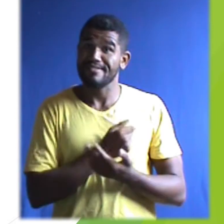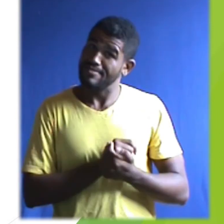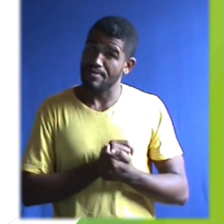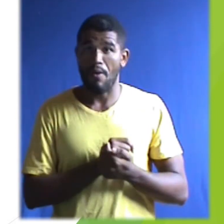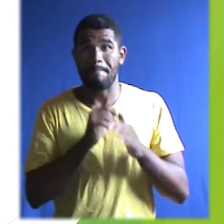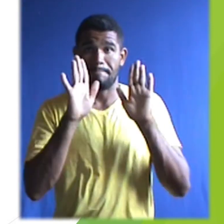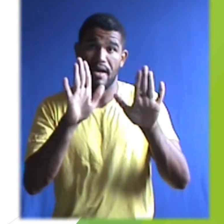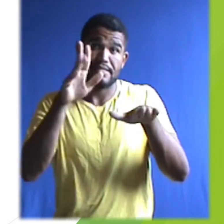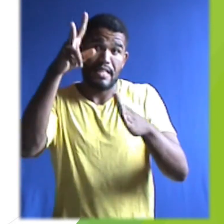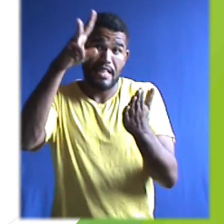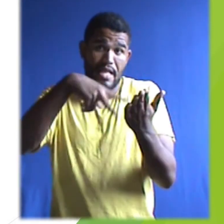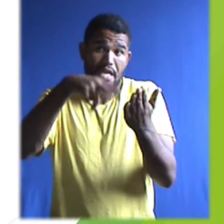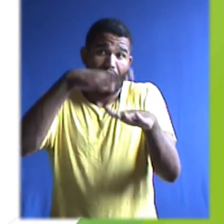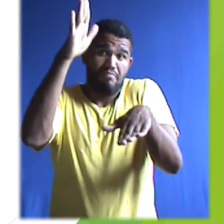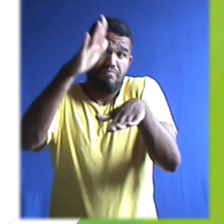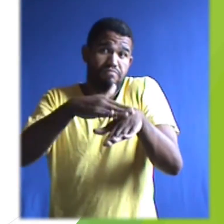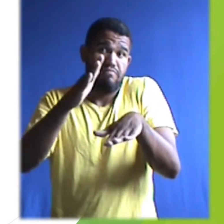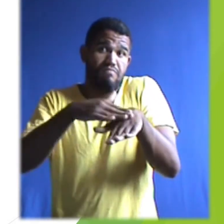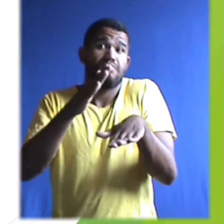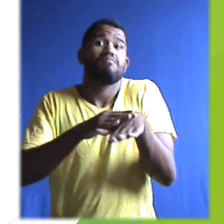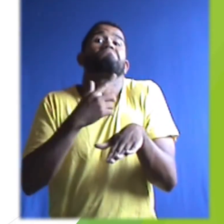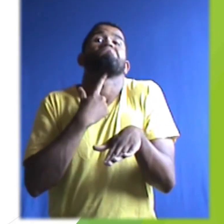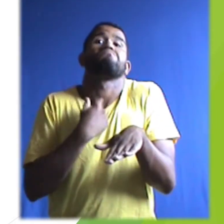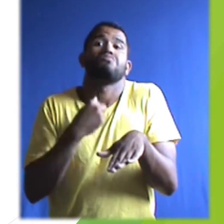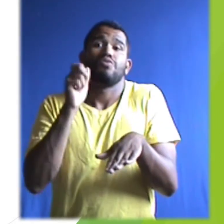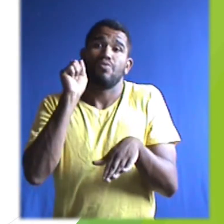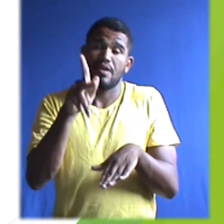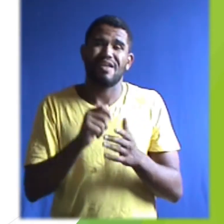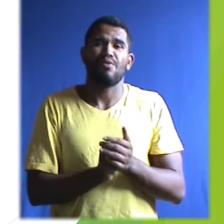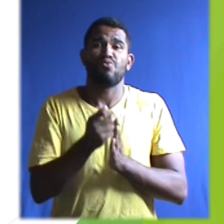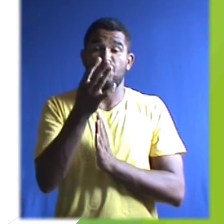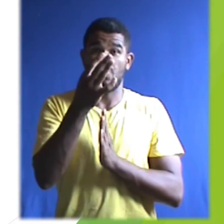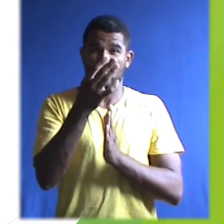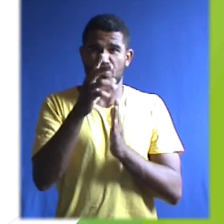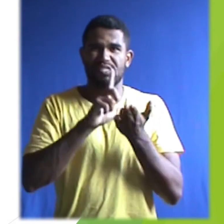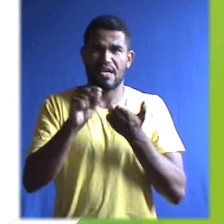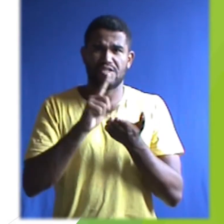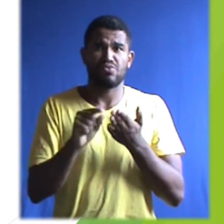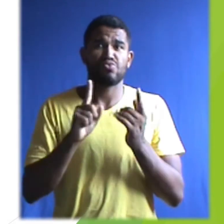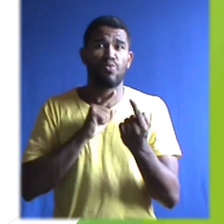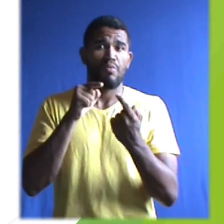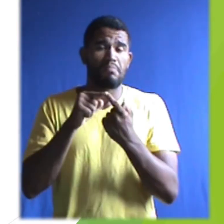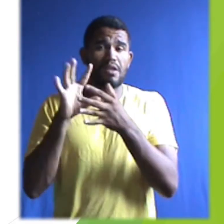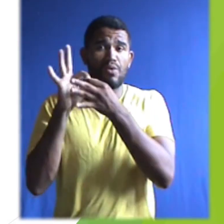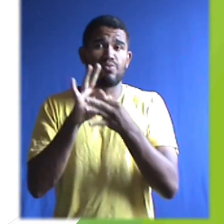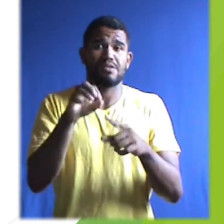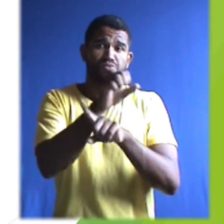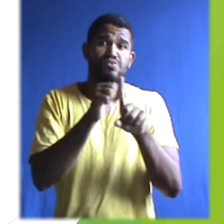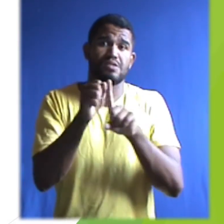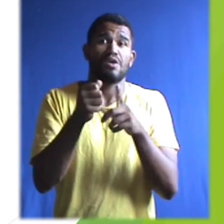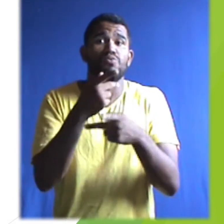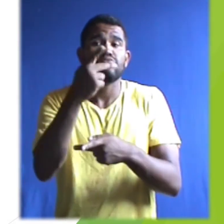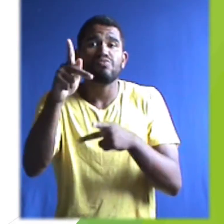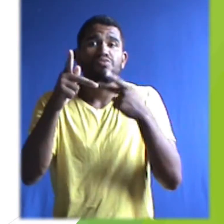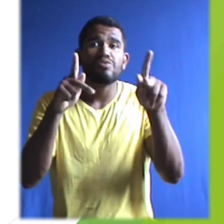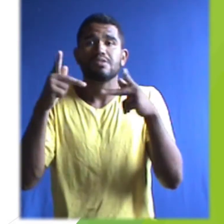selecionei alguns artigos, tá bom? Mas vai ficar na leitura facultativa. Esses artigos são bem contextuais